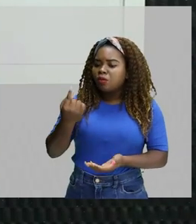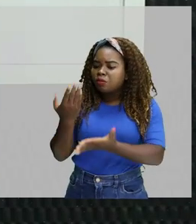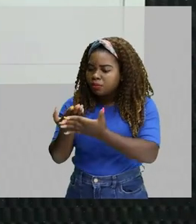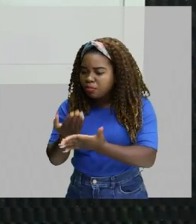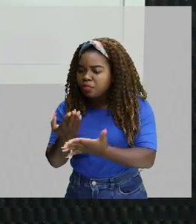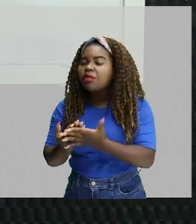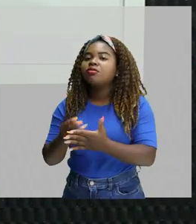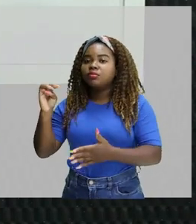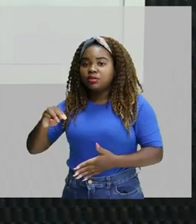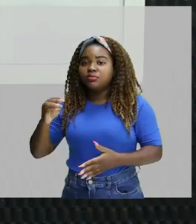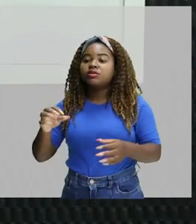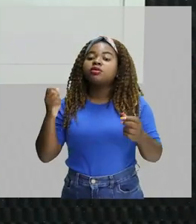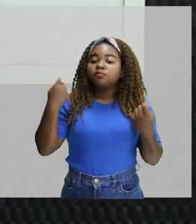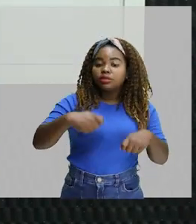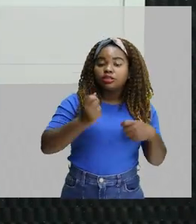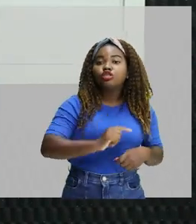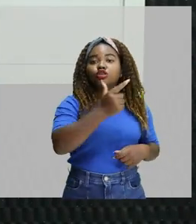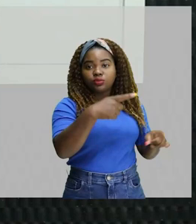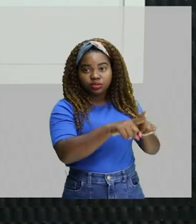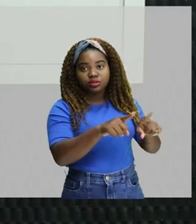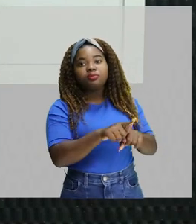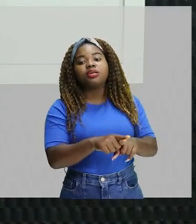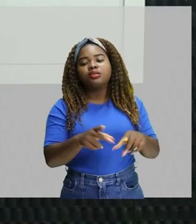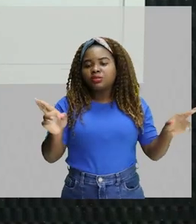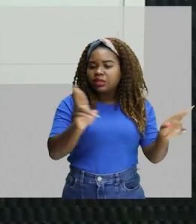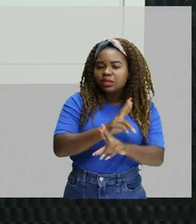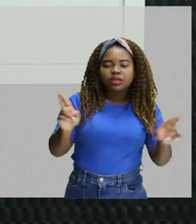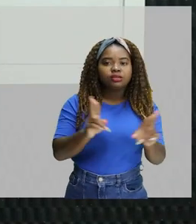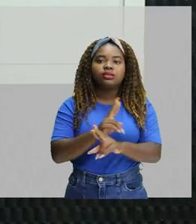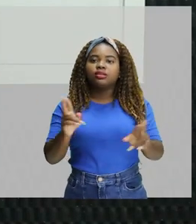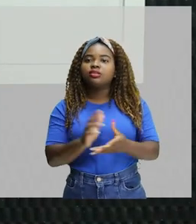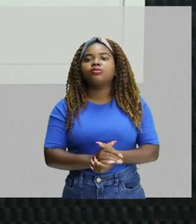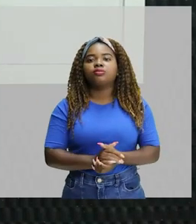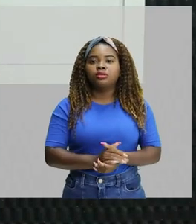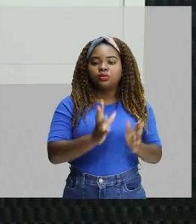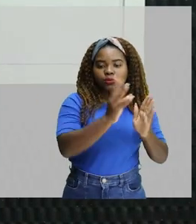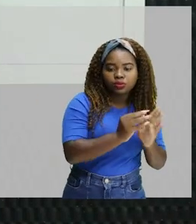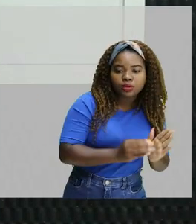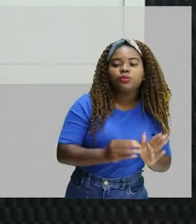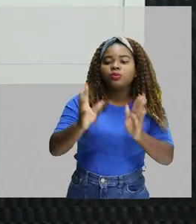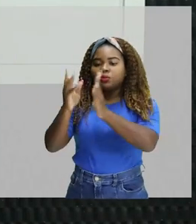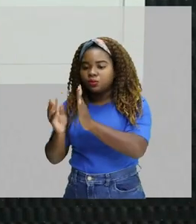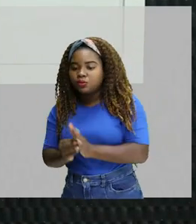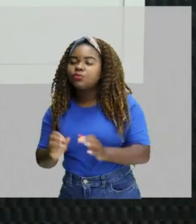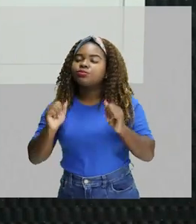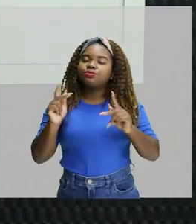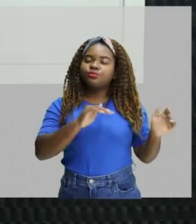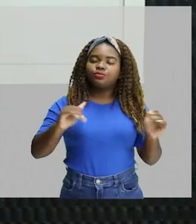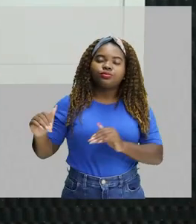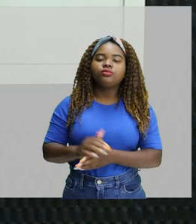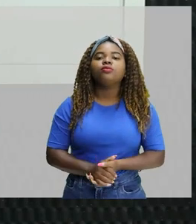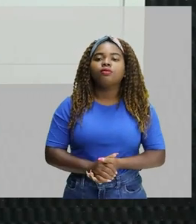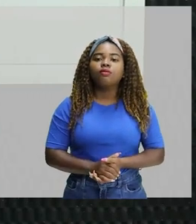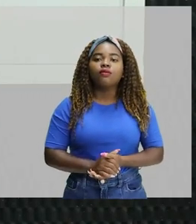a gente tem que seguir uma sequência aí e é importante que você esteja com o seu estudo atualizado beleza turminha a gente está estudando